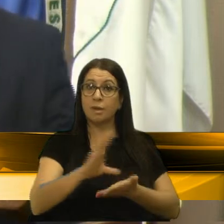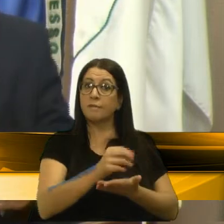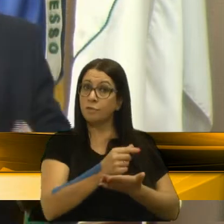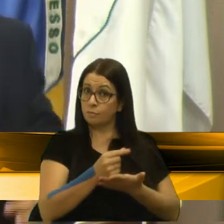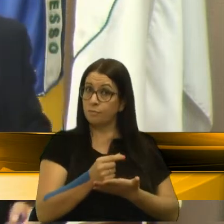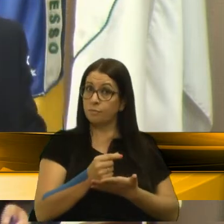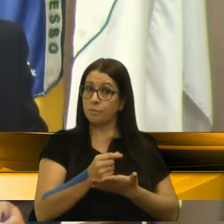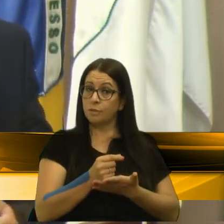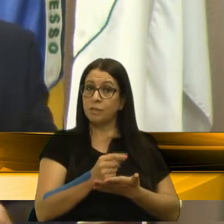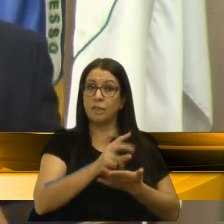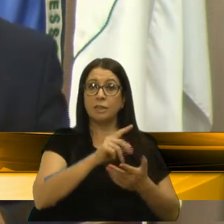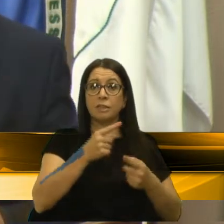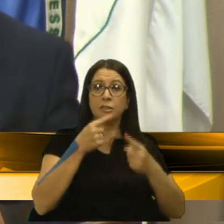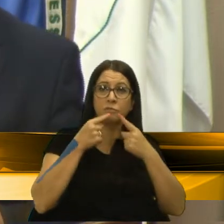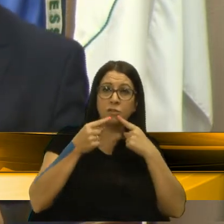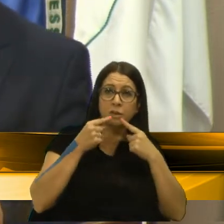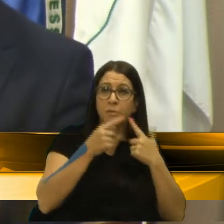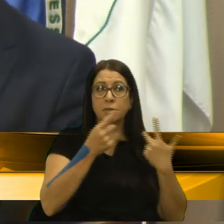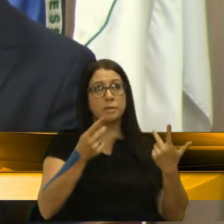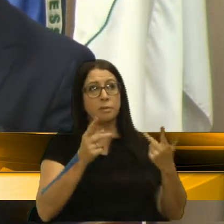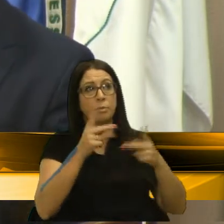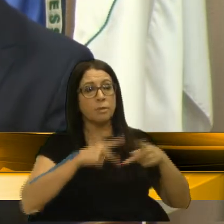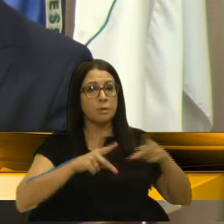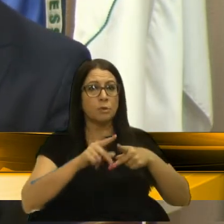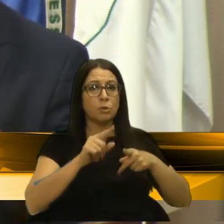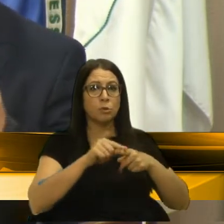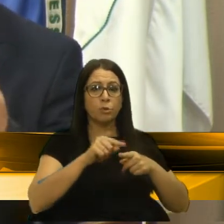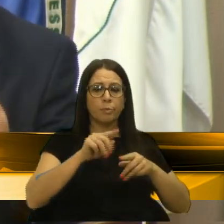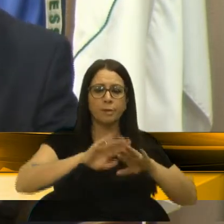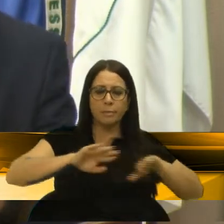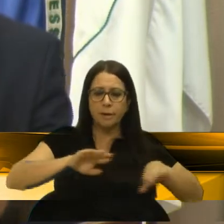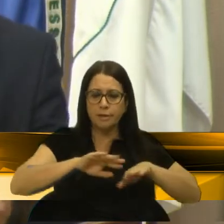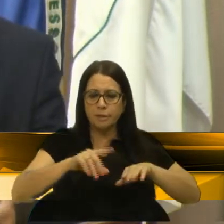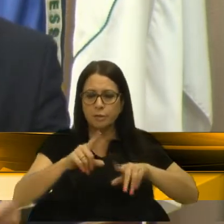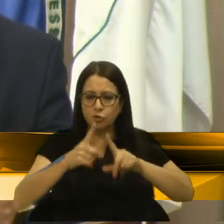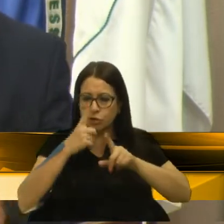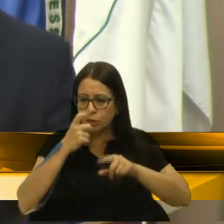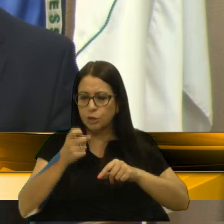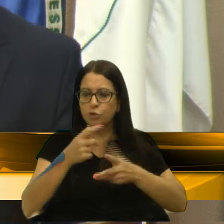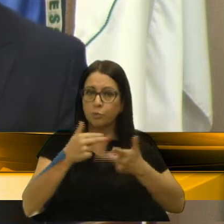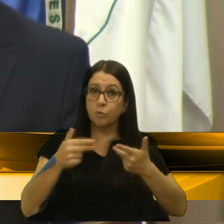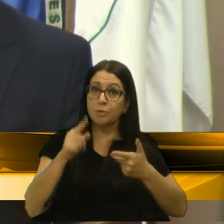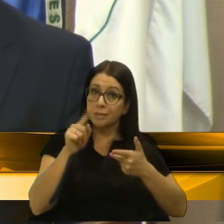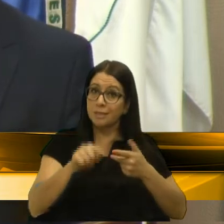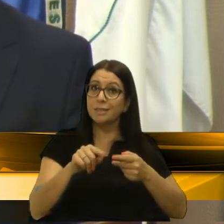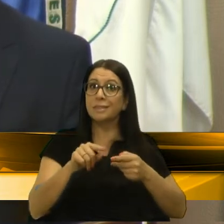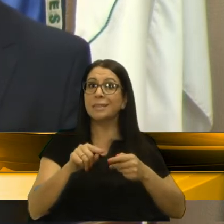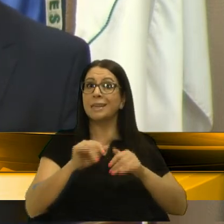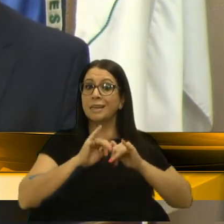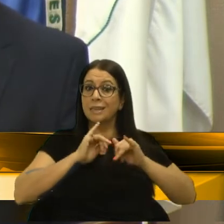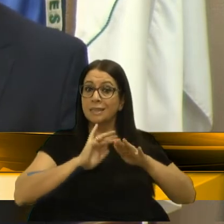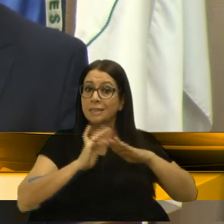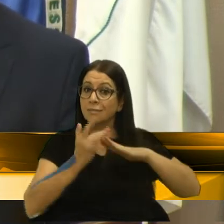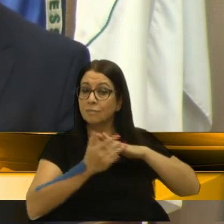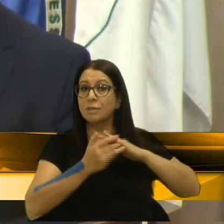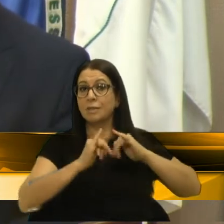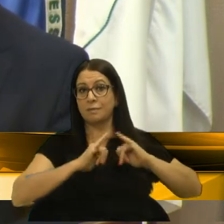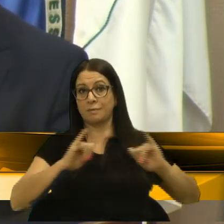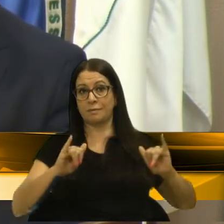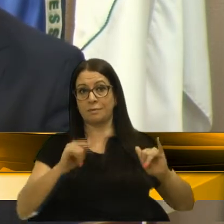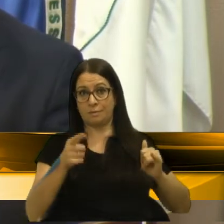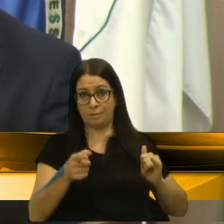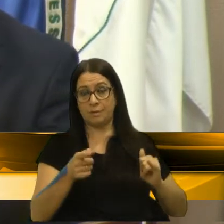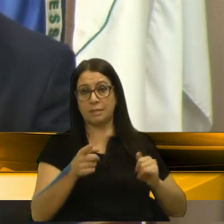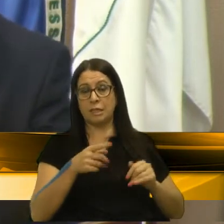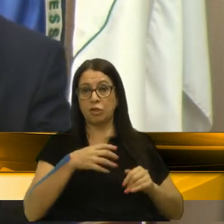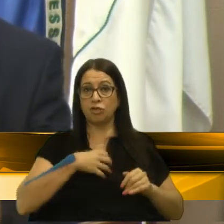tem algum tipo de reclamação para fazer em respeito à coleta, alguma situação, é nos veículos de imprensa que ela procura. E os veículos de imprensa,